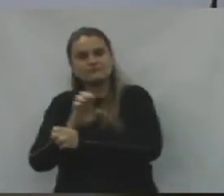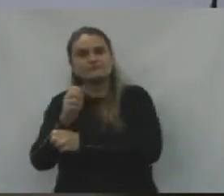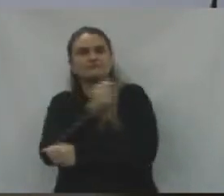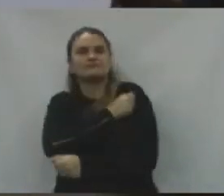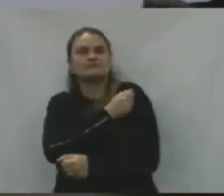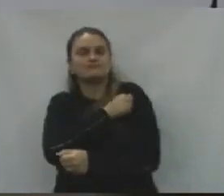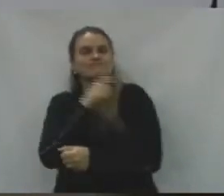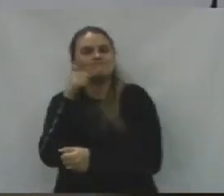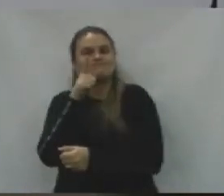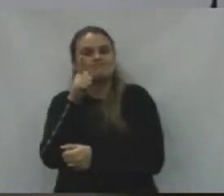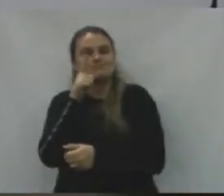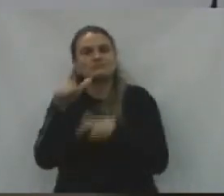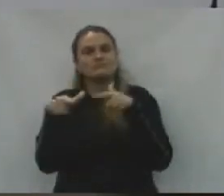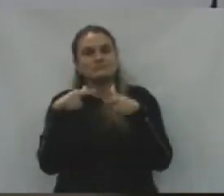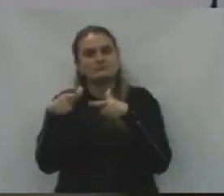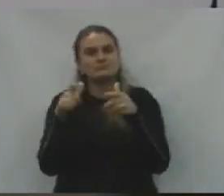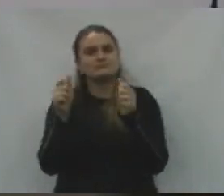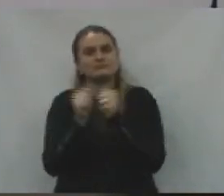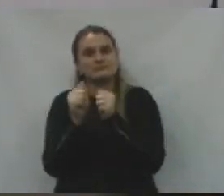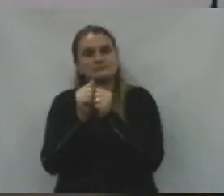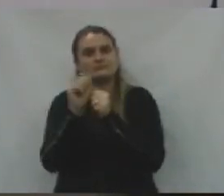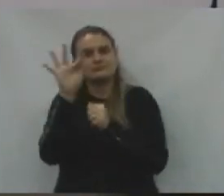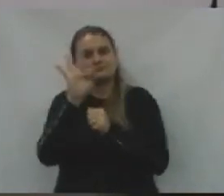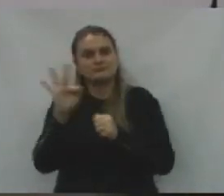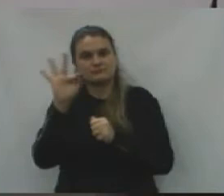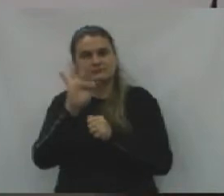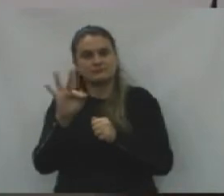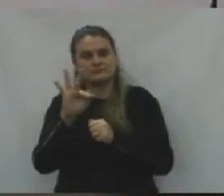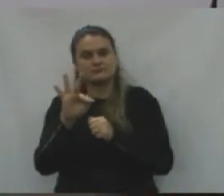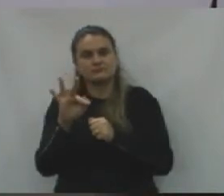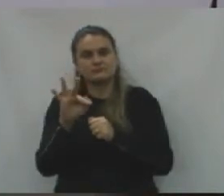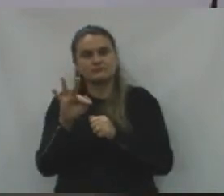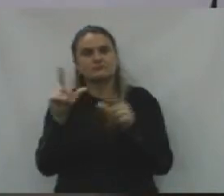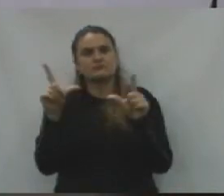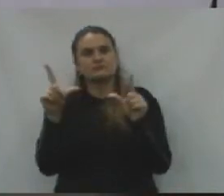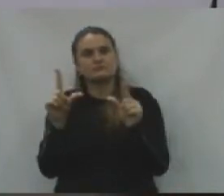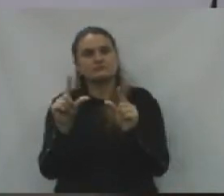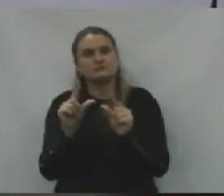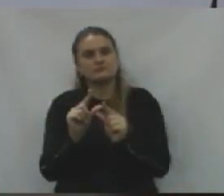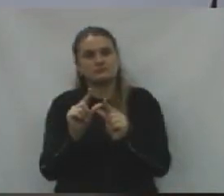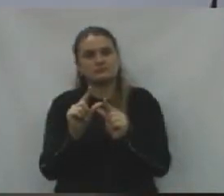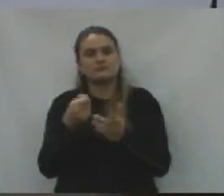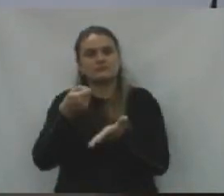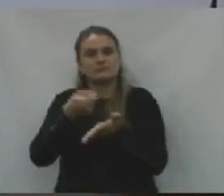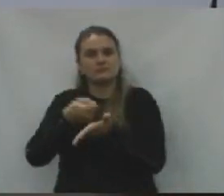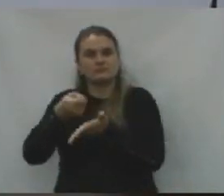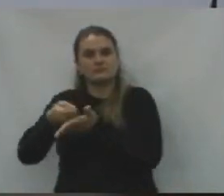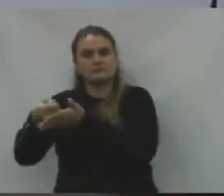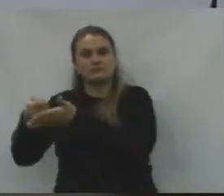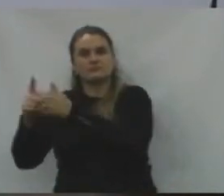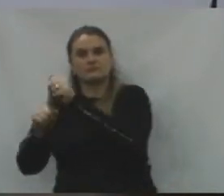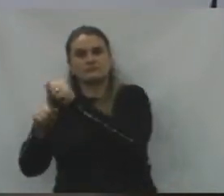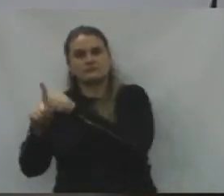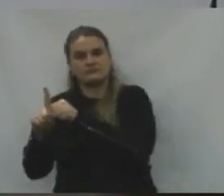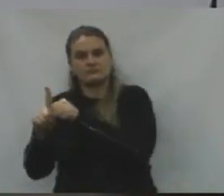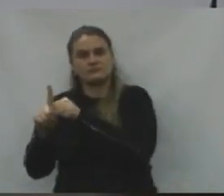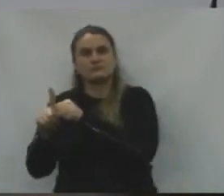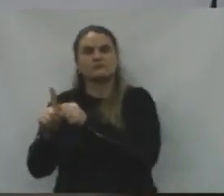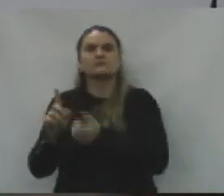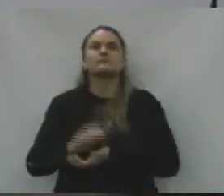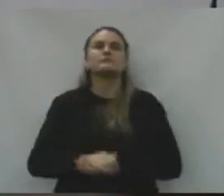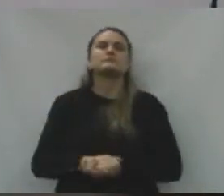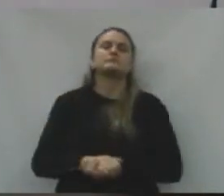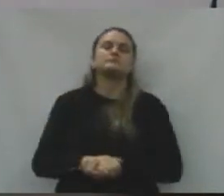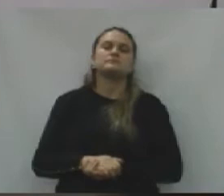os acadêmicos para atuar junto à universidade e prestar serviço, o que diminui o impacto em relação a quantos servidores teriam